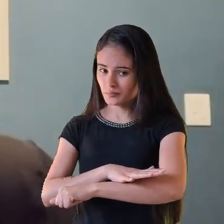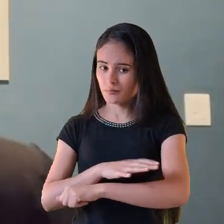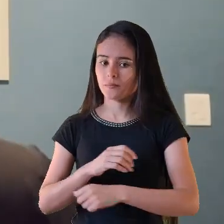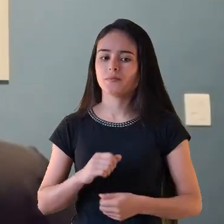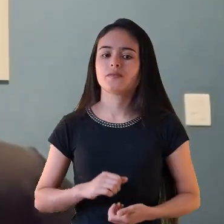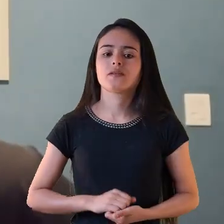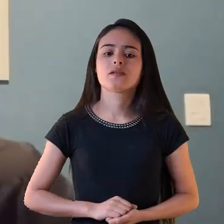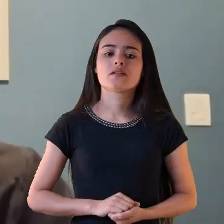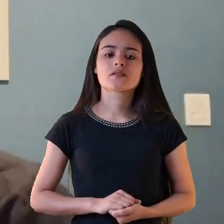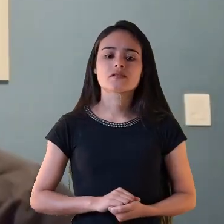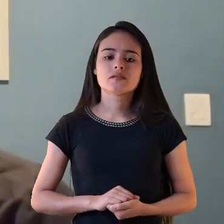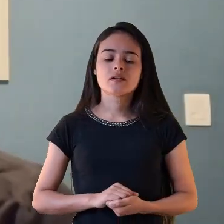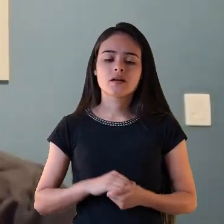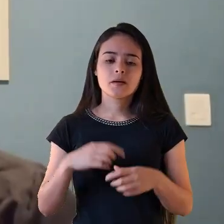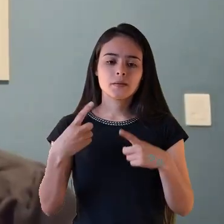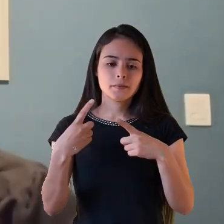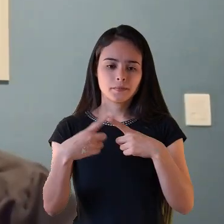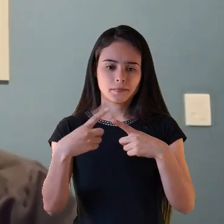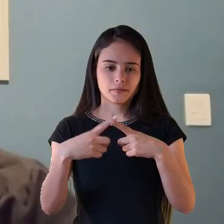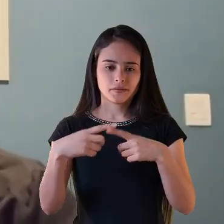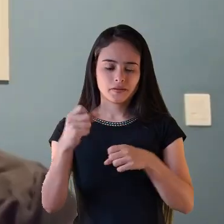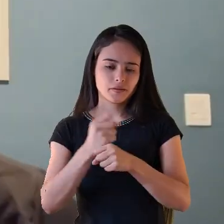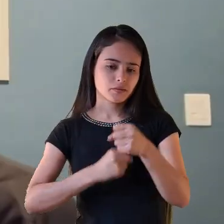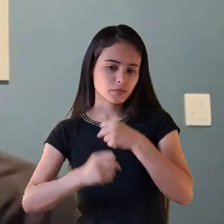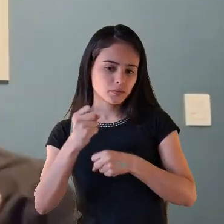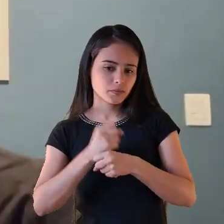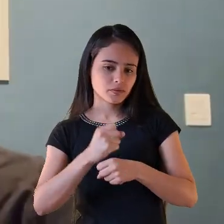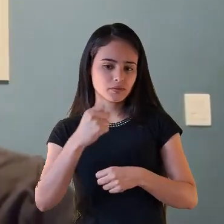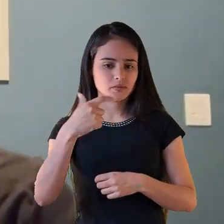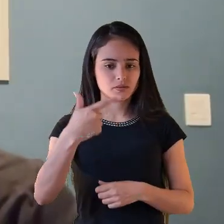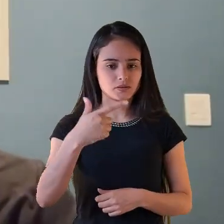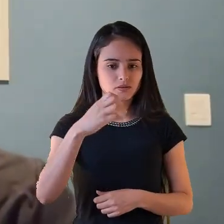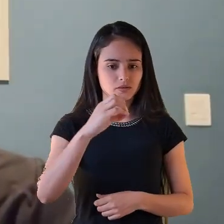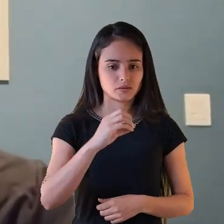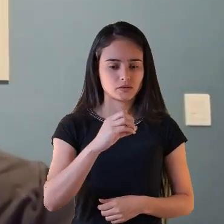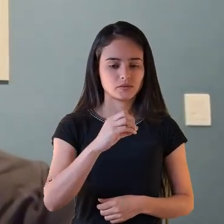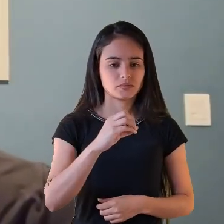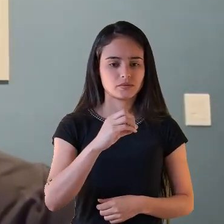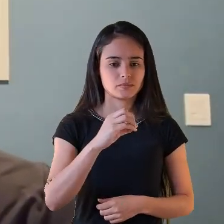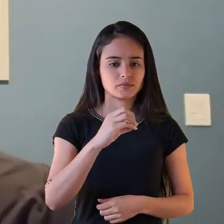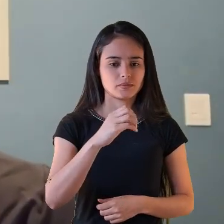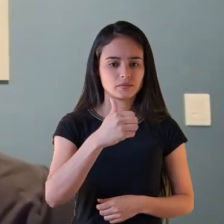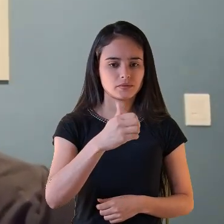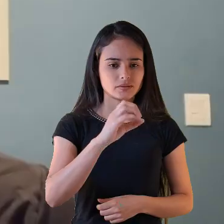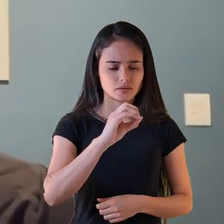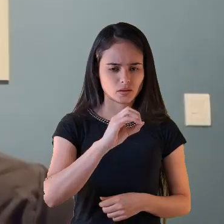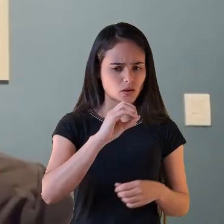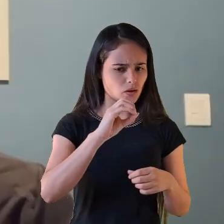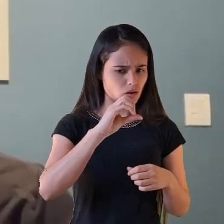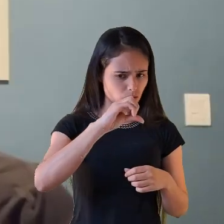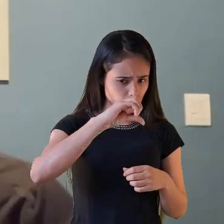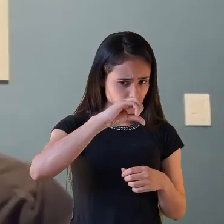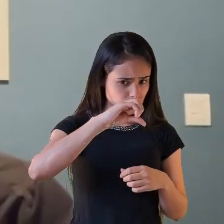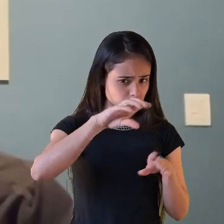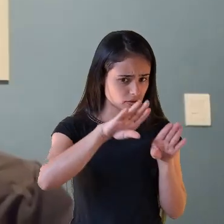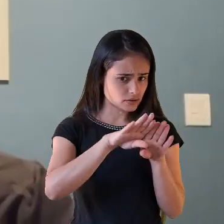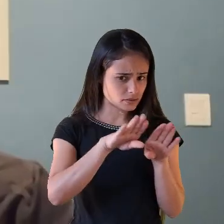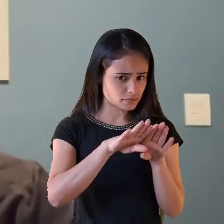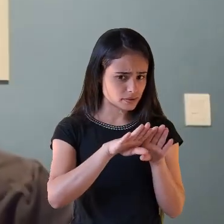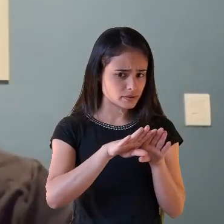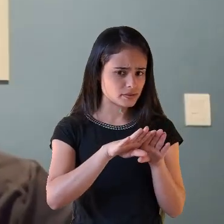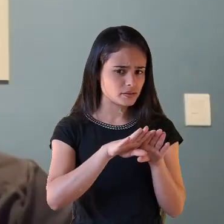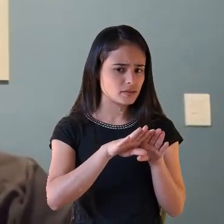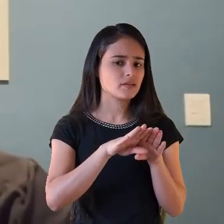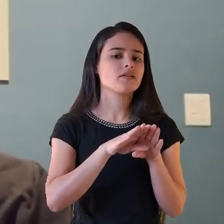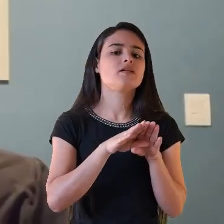olhar afrocentrado sobre a história dos Estados Unidos. Essa data, 1619, é a data em que chegou nos Estados Unidos